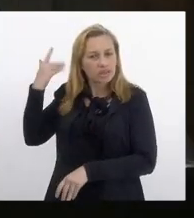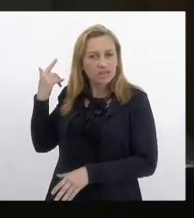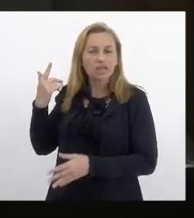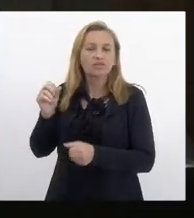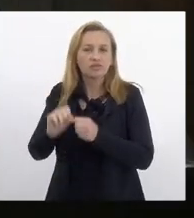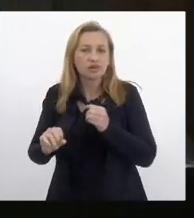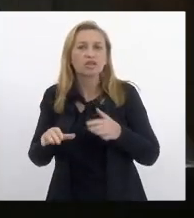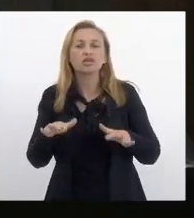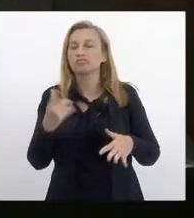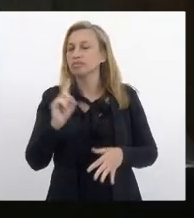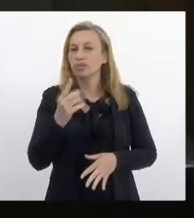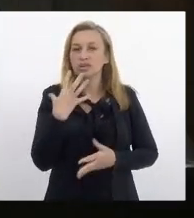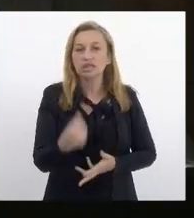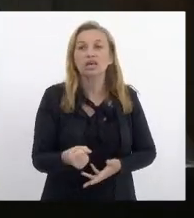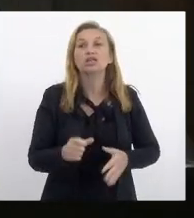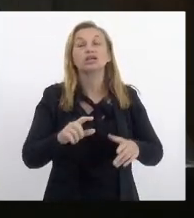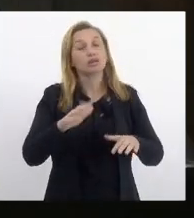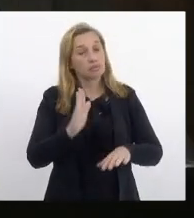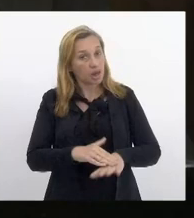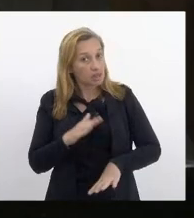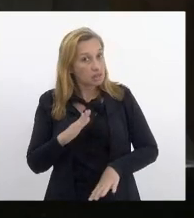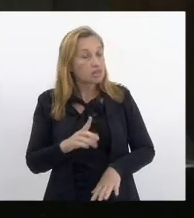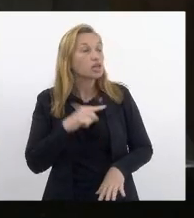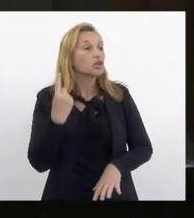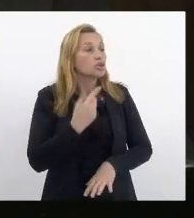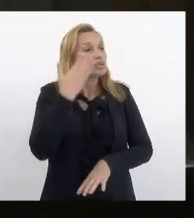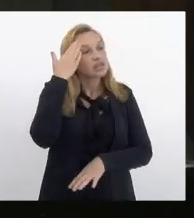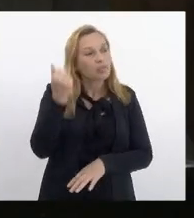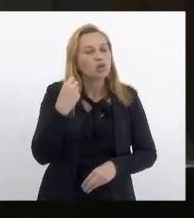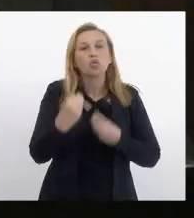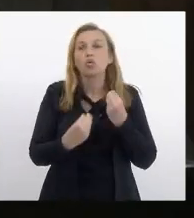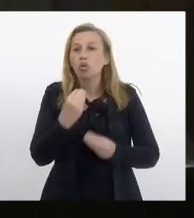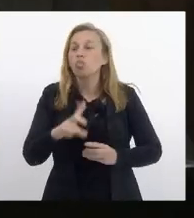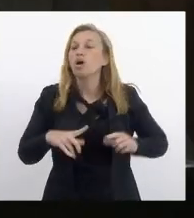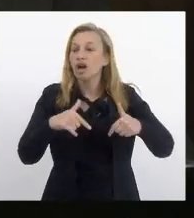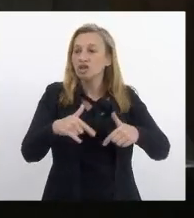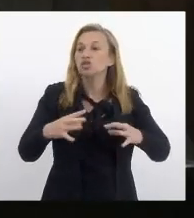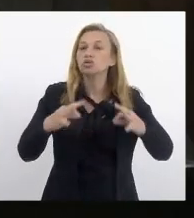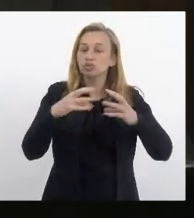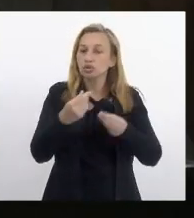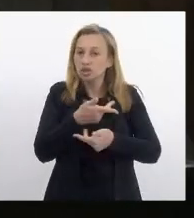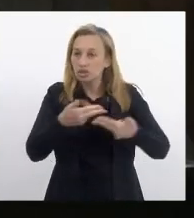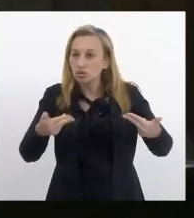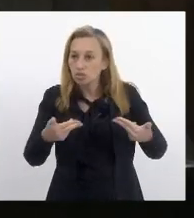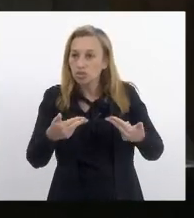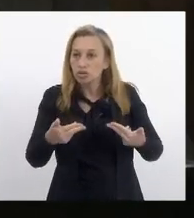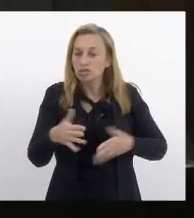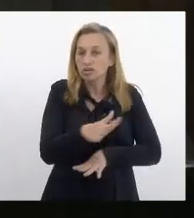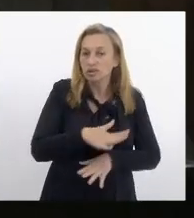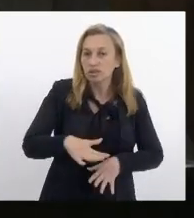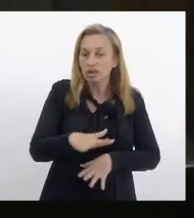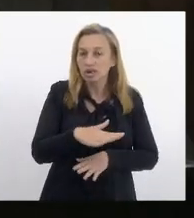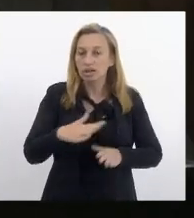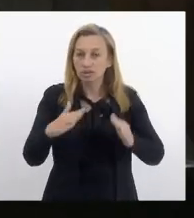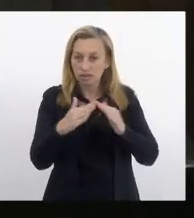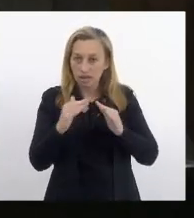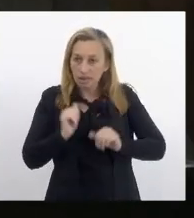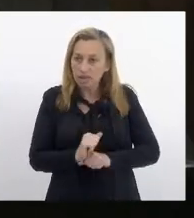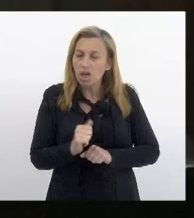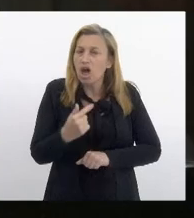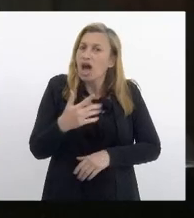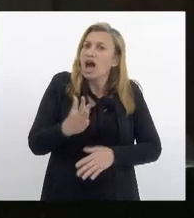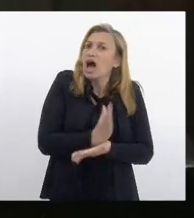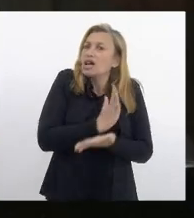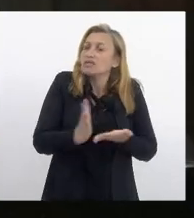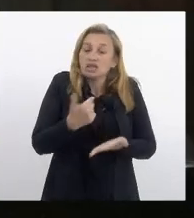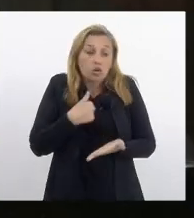inaceitável. Mais, nós sabemos como funcionam essas coisas. num ambiente familiar. Eu, às vezes,